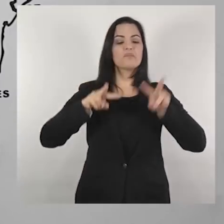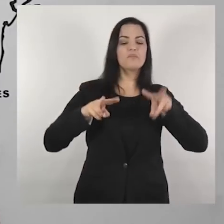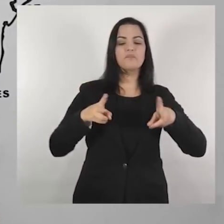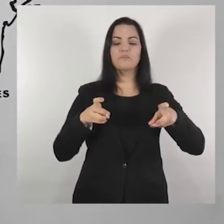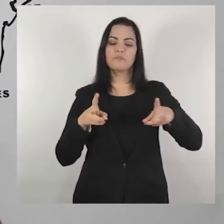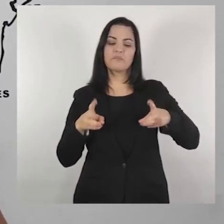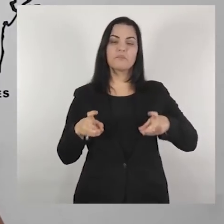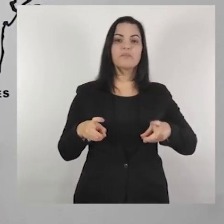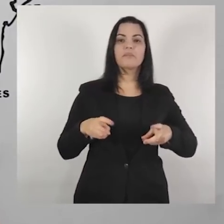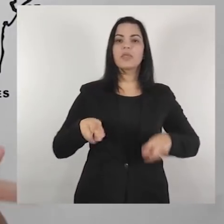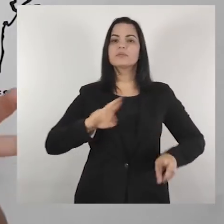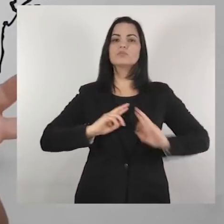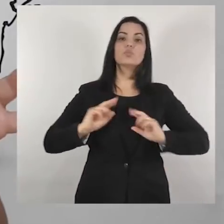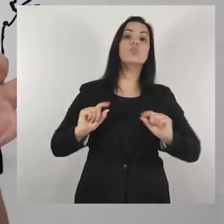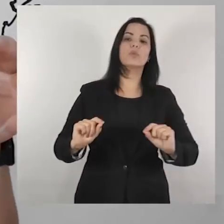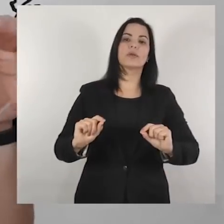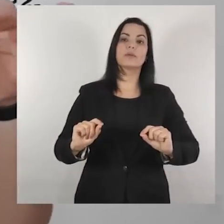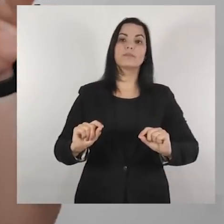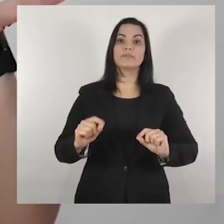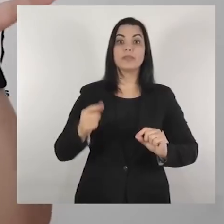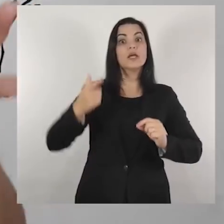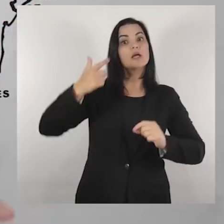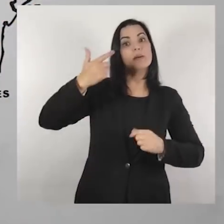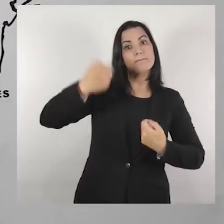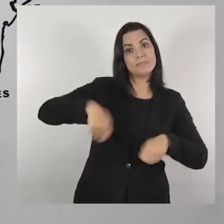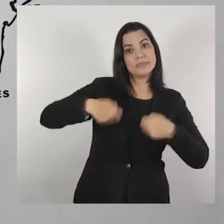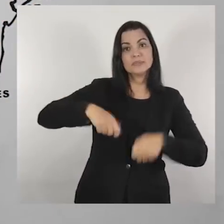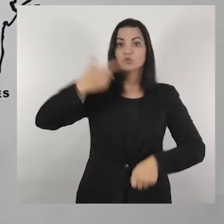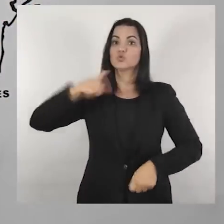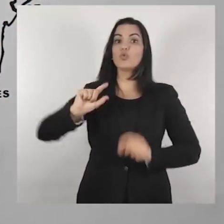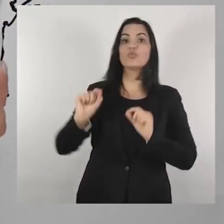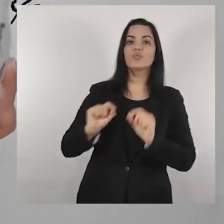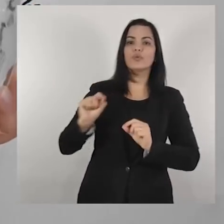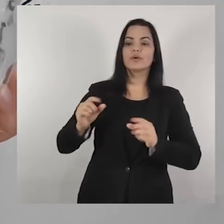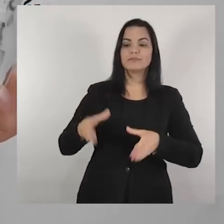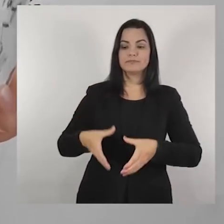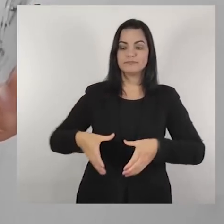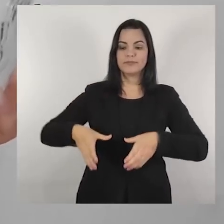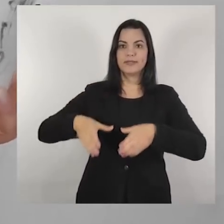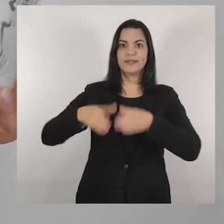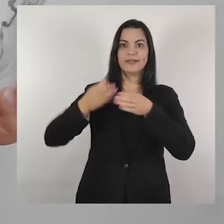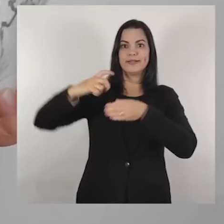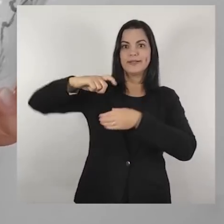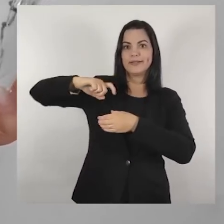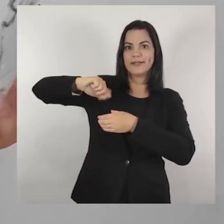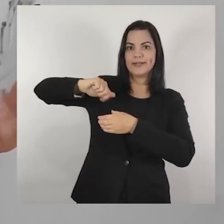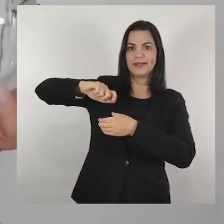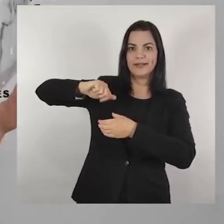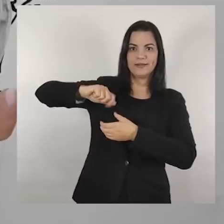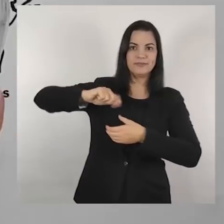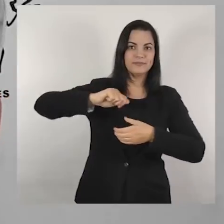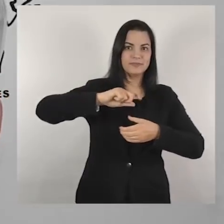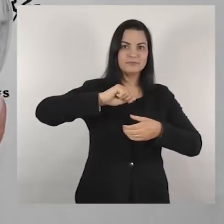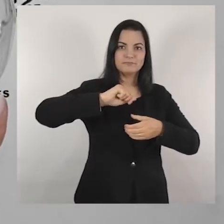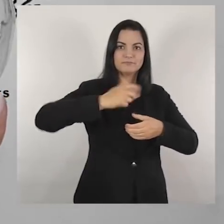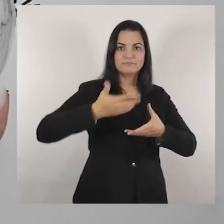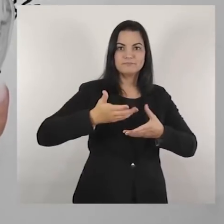lá? De novo, nós vamos precisar da nossa garrafa